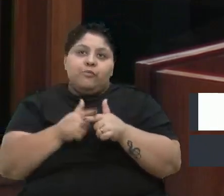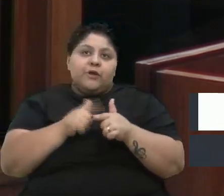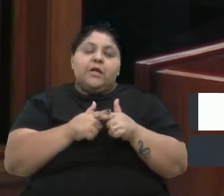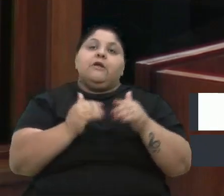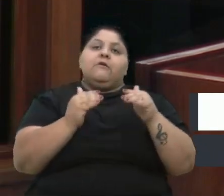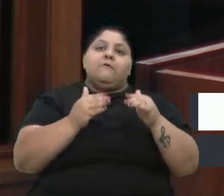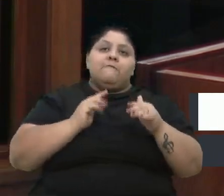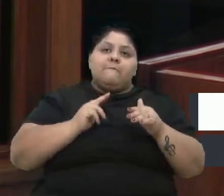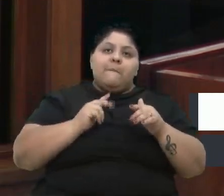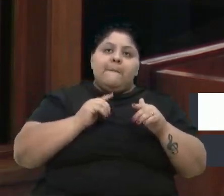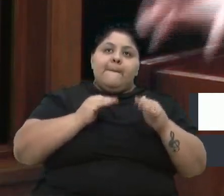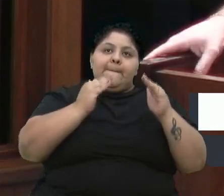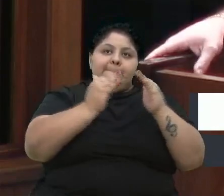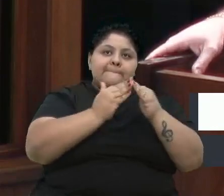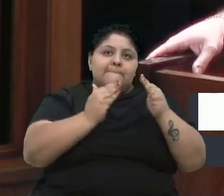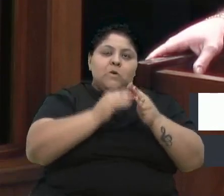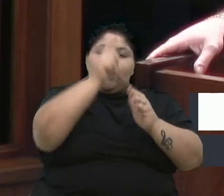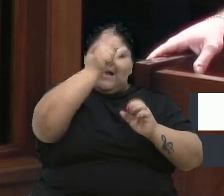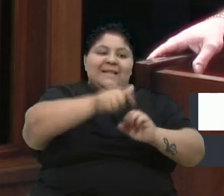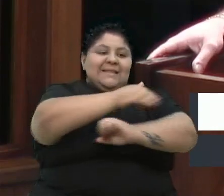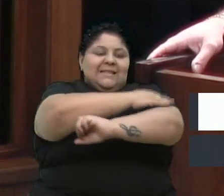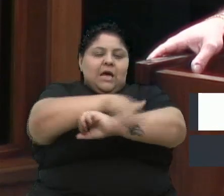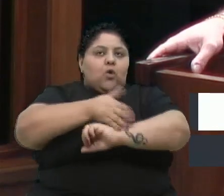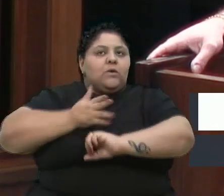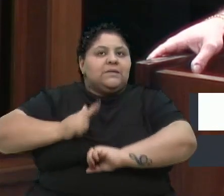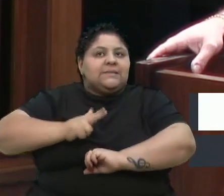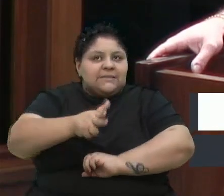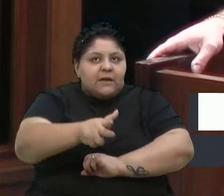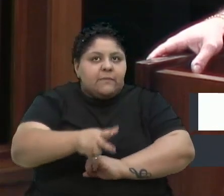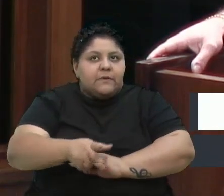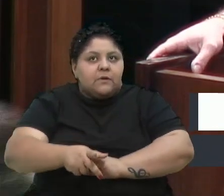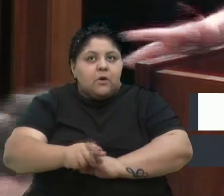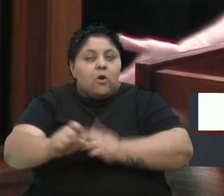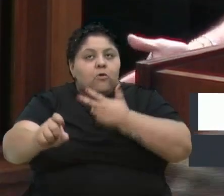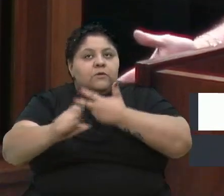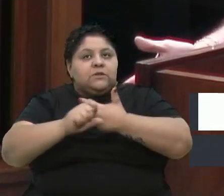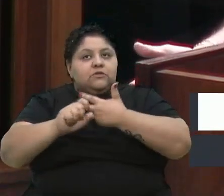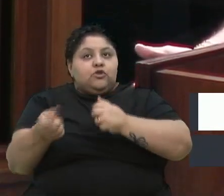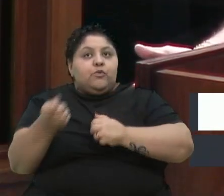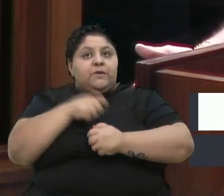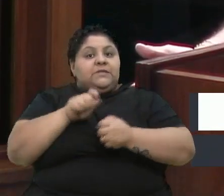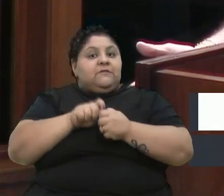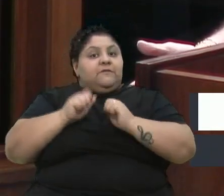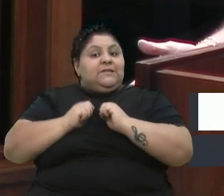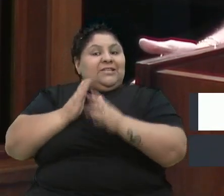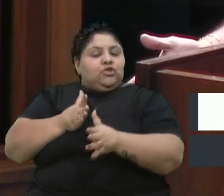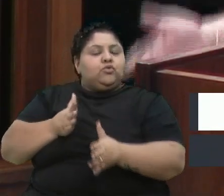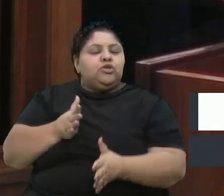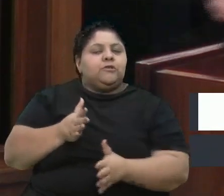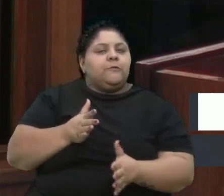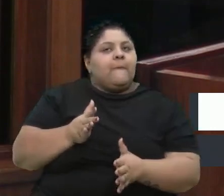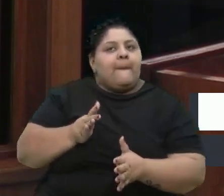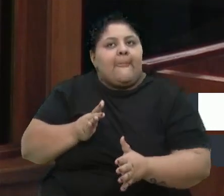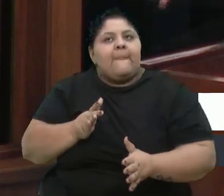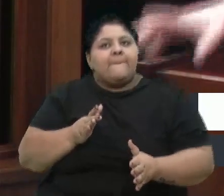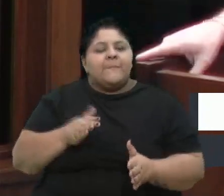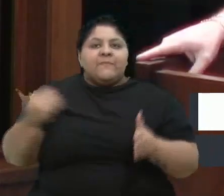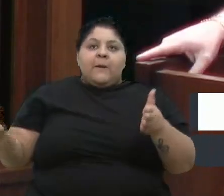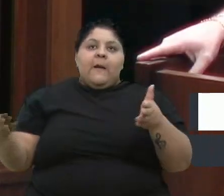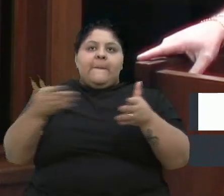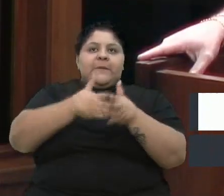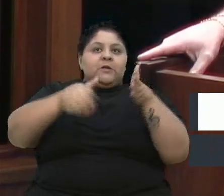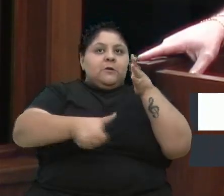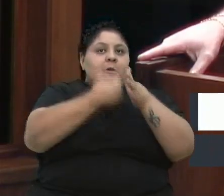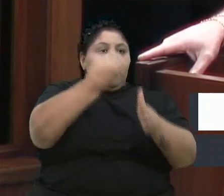na rua se o executivo não tomar atitude. Tem que ser tomada alguma atitude para trazer uma melhoria para a vida